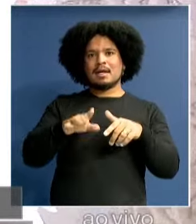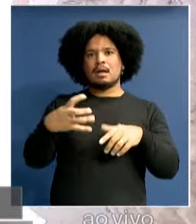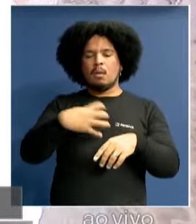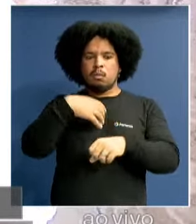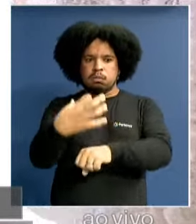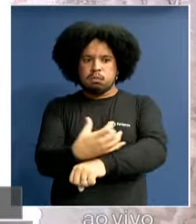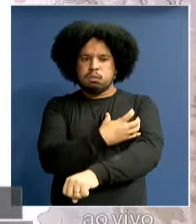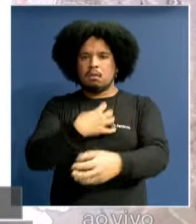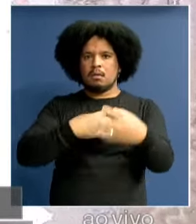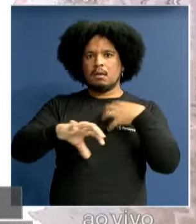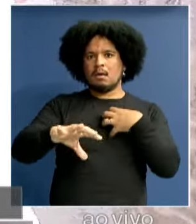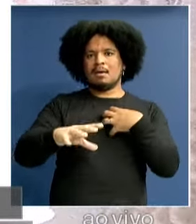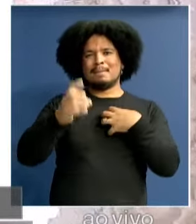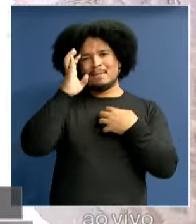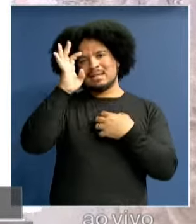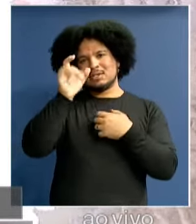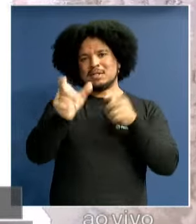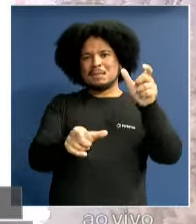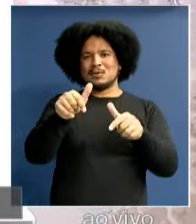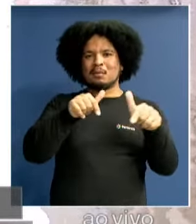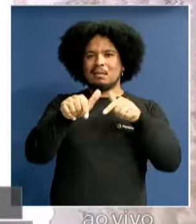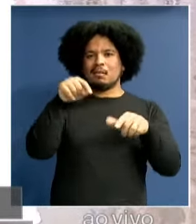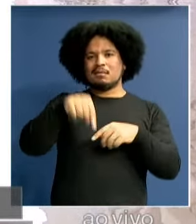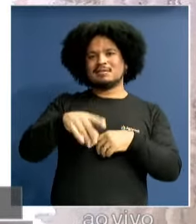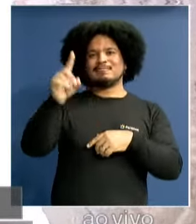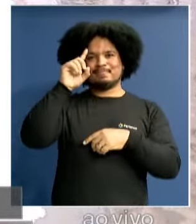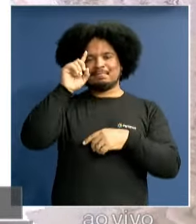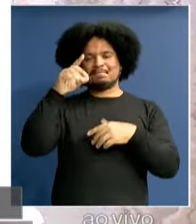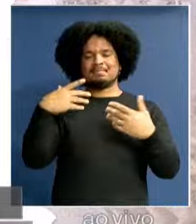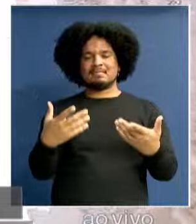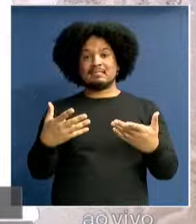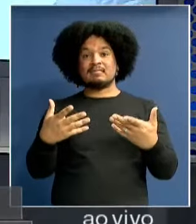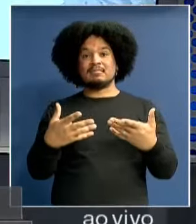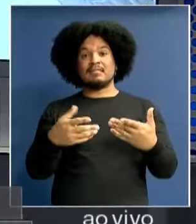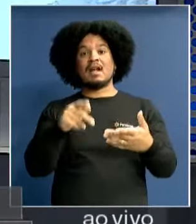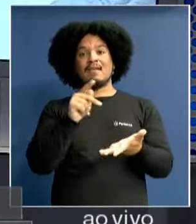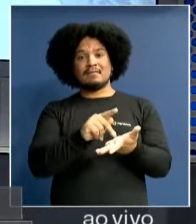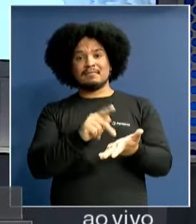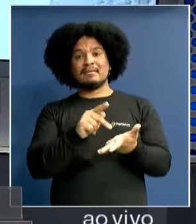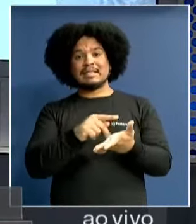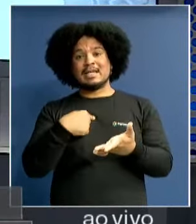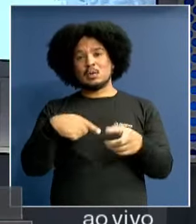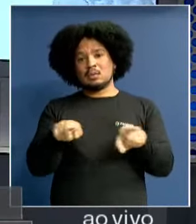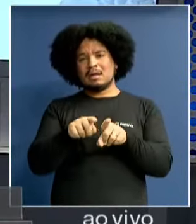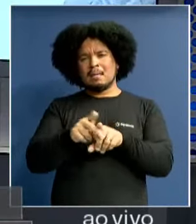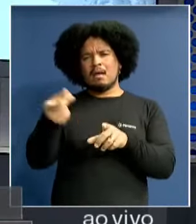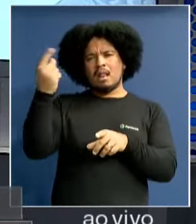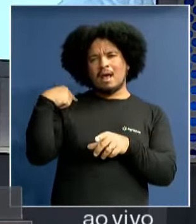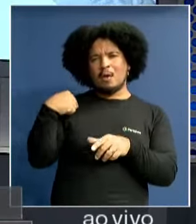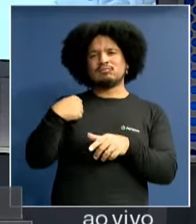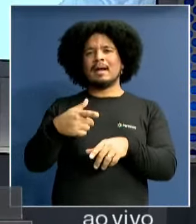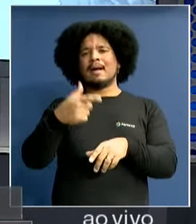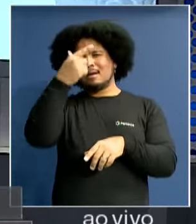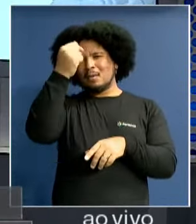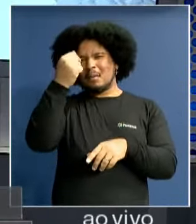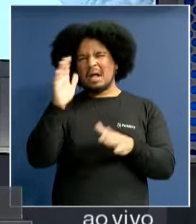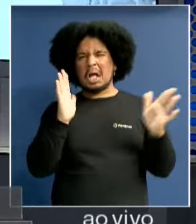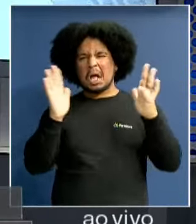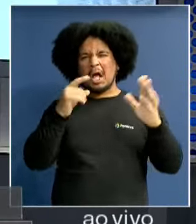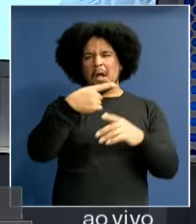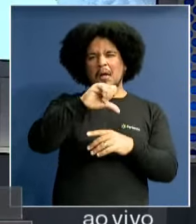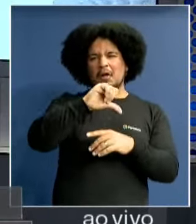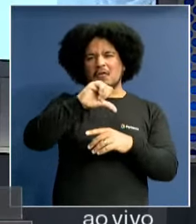situação, imagina quem está aqui todo dia, né? É verdade. O Matheus diz tudo. Eu também, na minha época de faculdade, entre 91